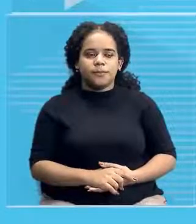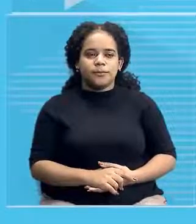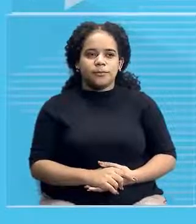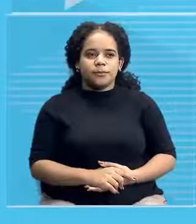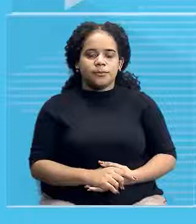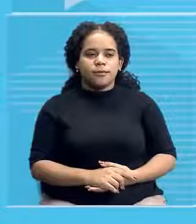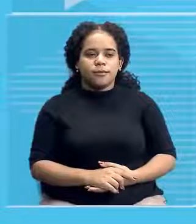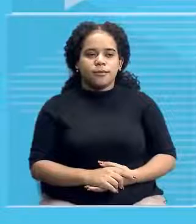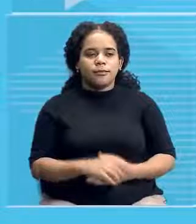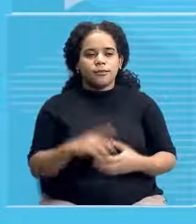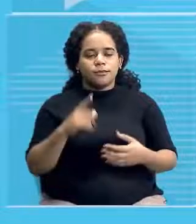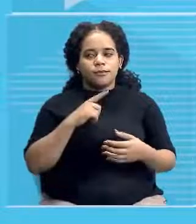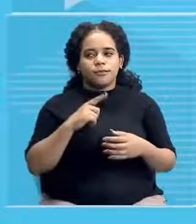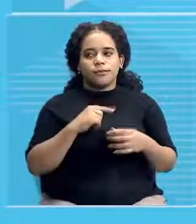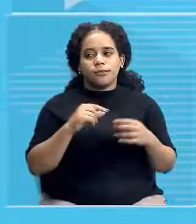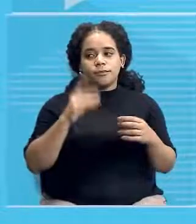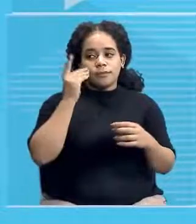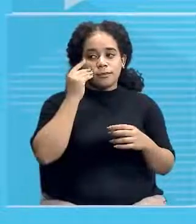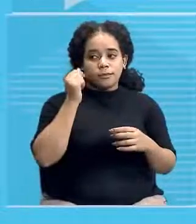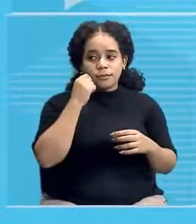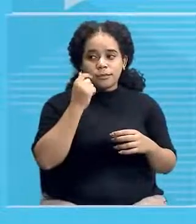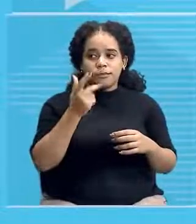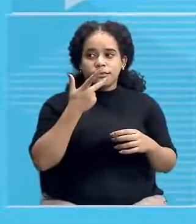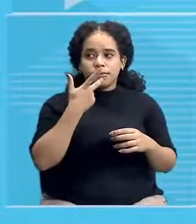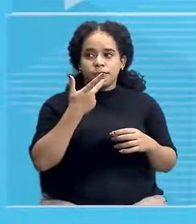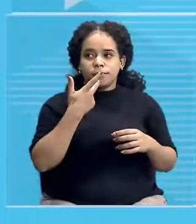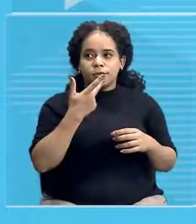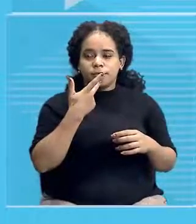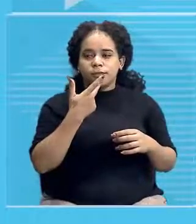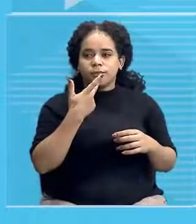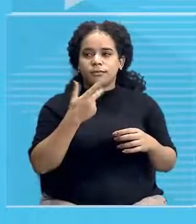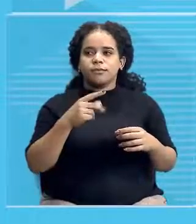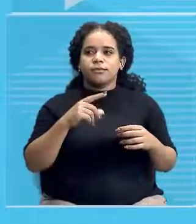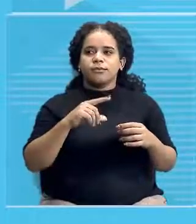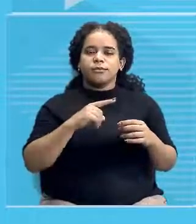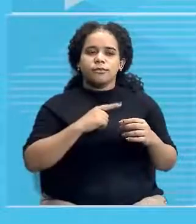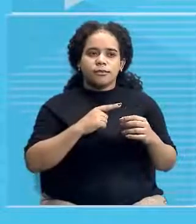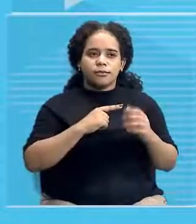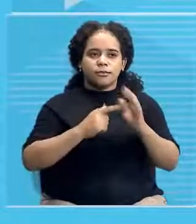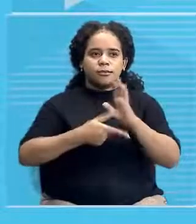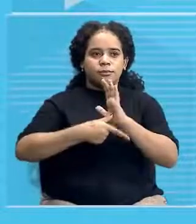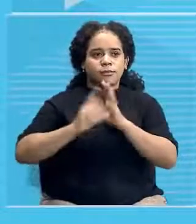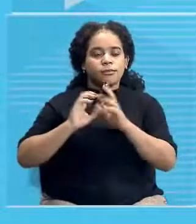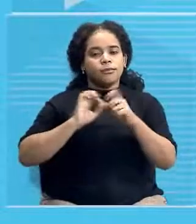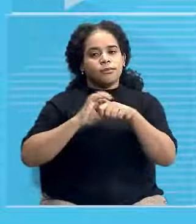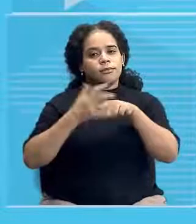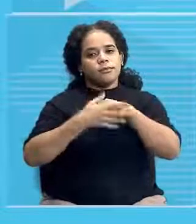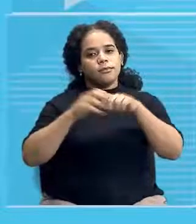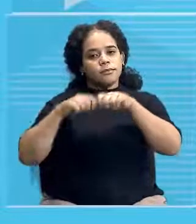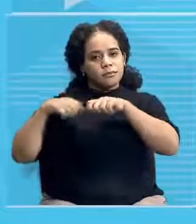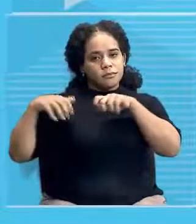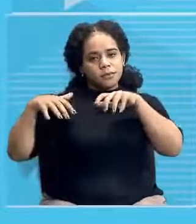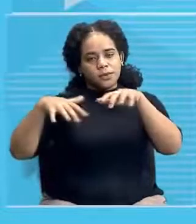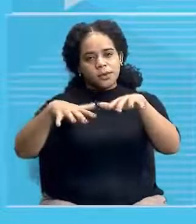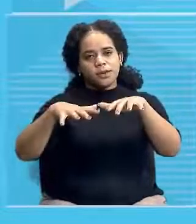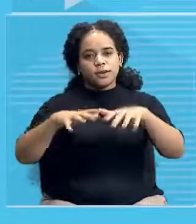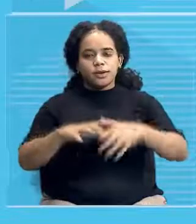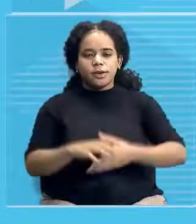Ah, a professora Deuselane está dizendo que antes da pandemia